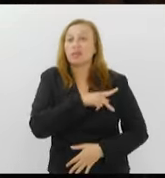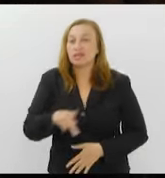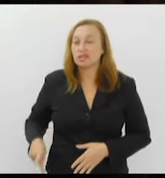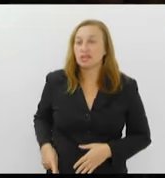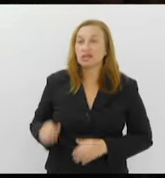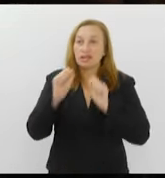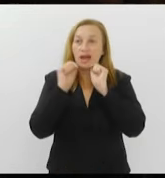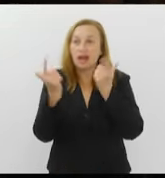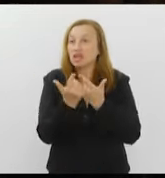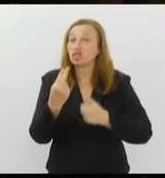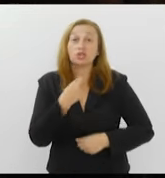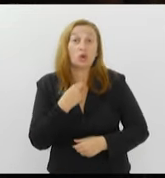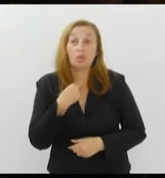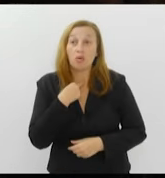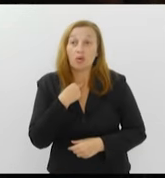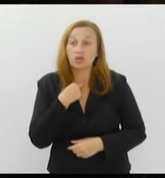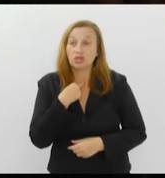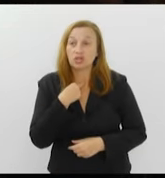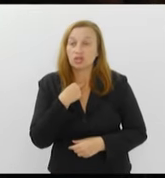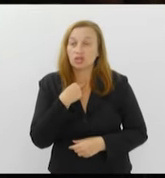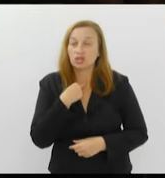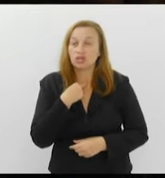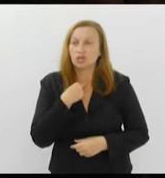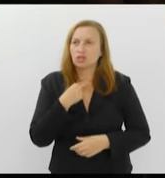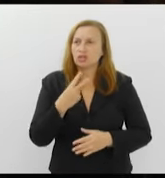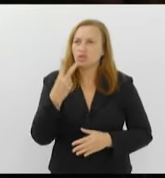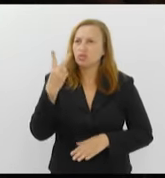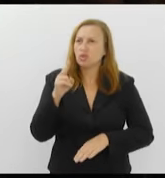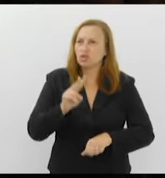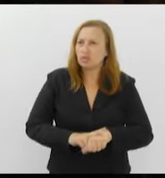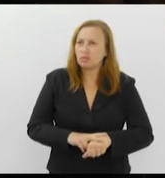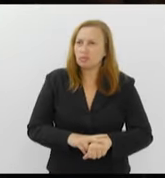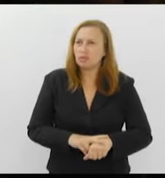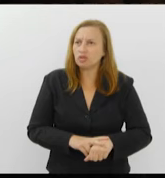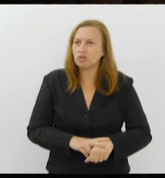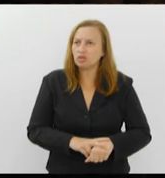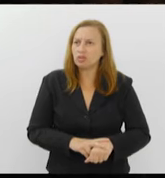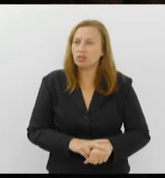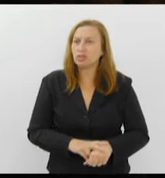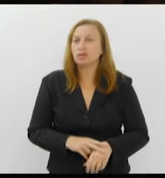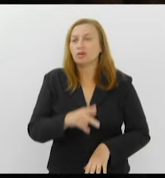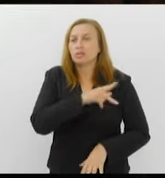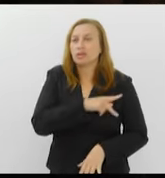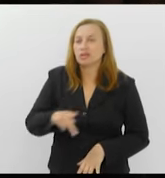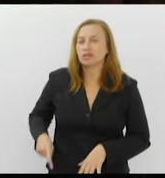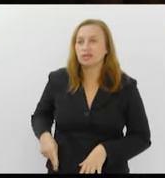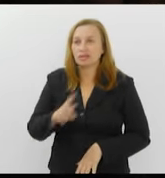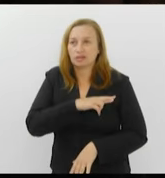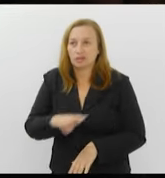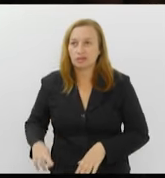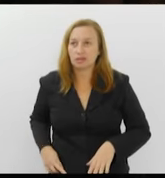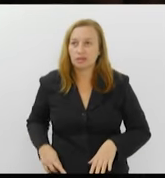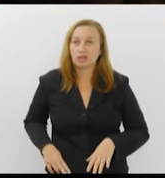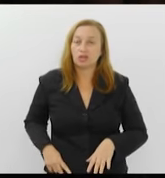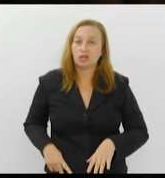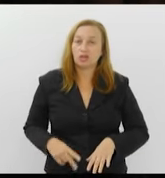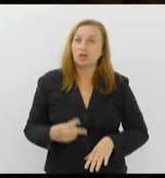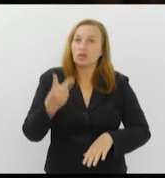não pode se reeleger mais uma vez. O presidente da República não pode se reeleger mais uma